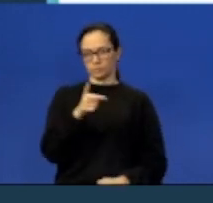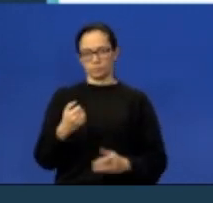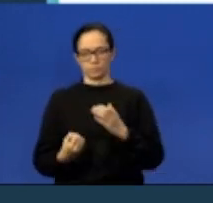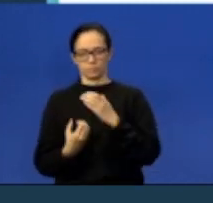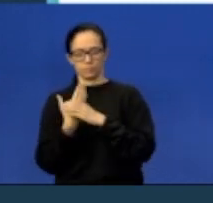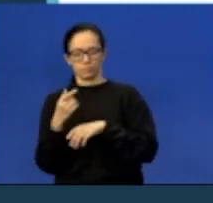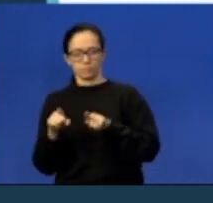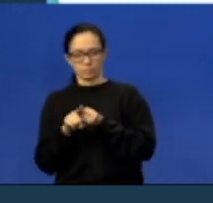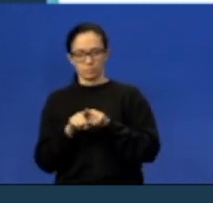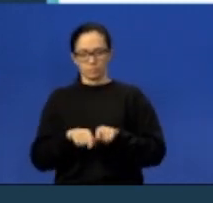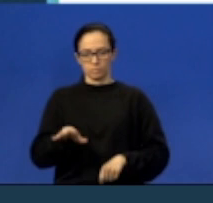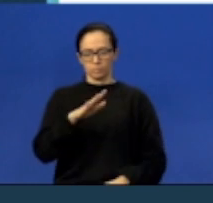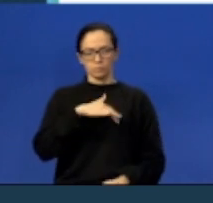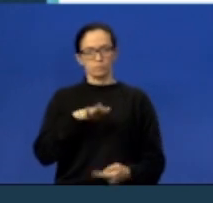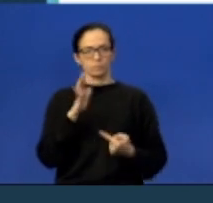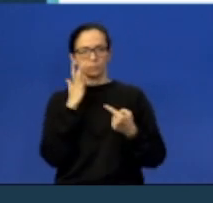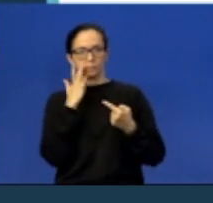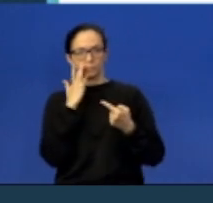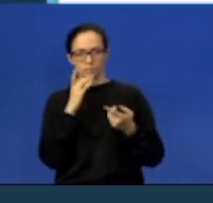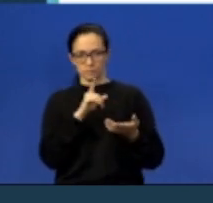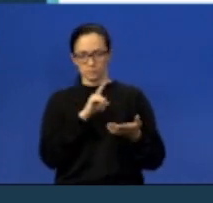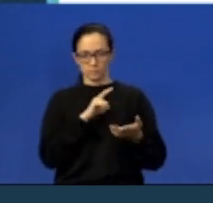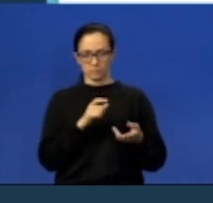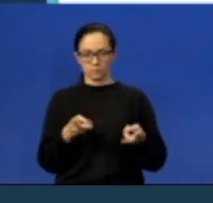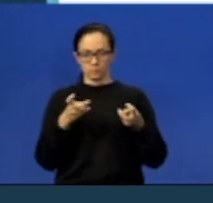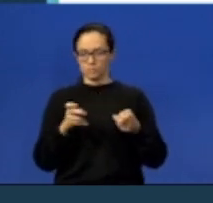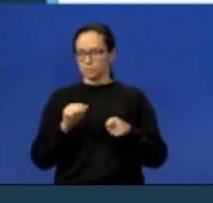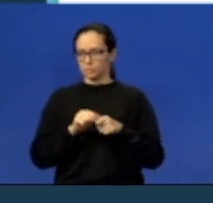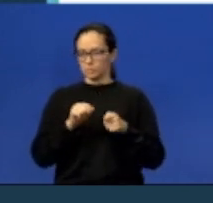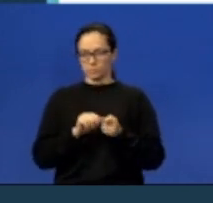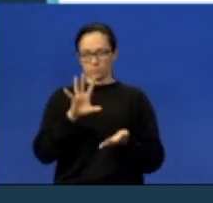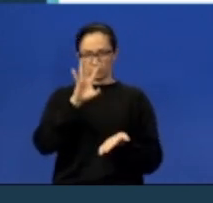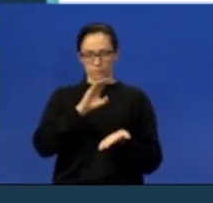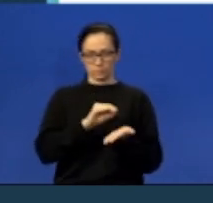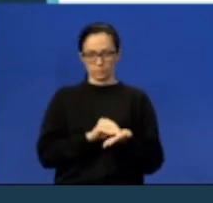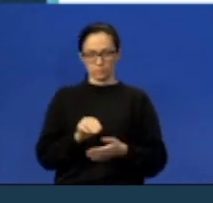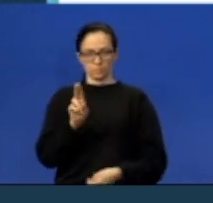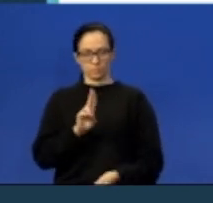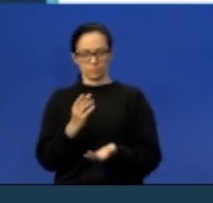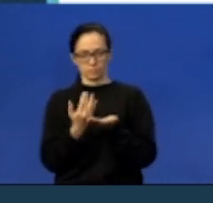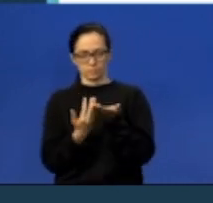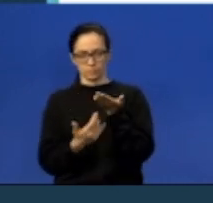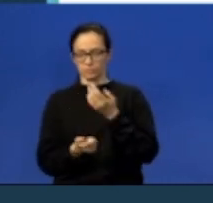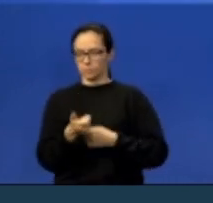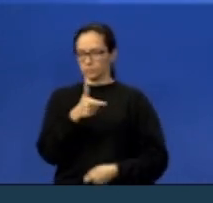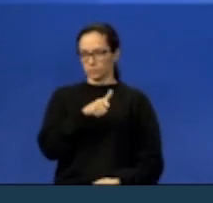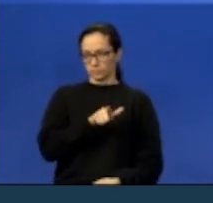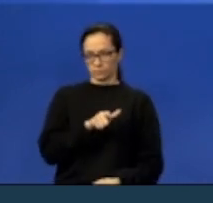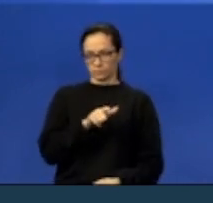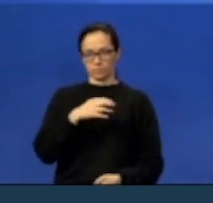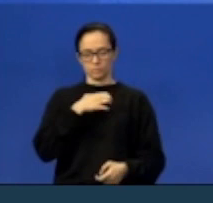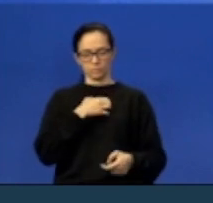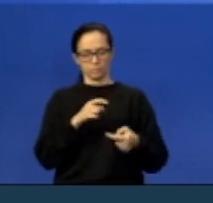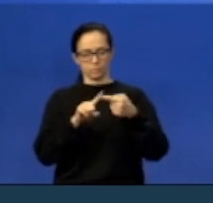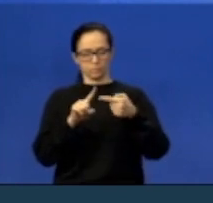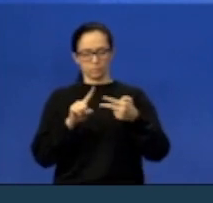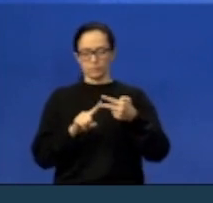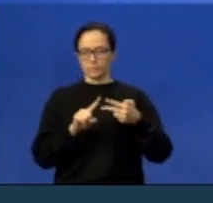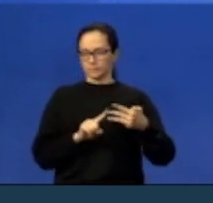localizados também na superfície óssea e a principal função é a reabsorção óssea. Então essas três células elas